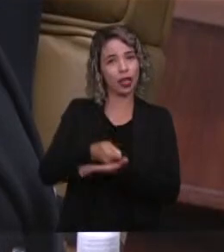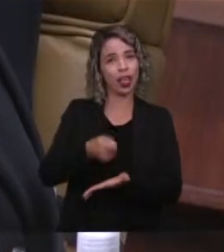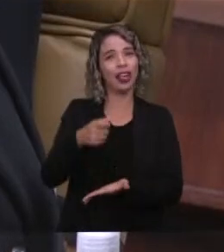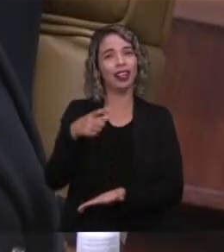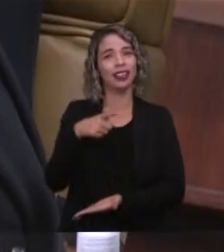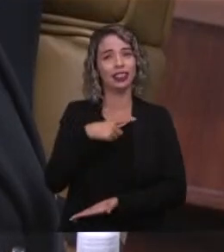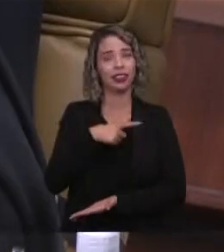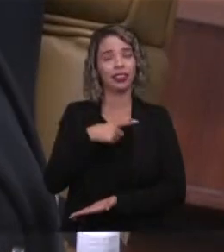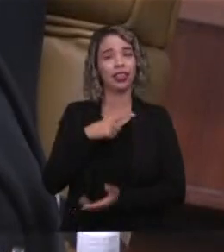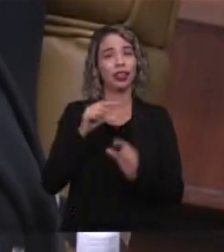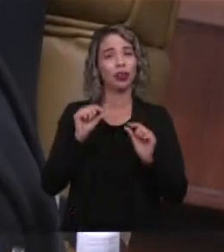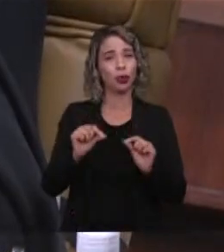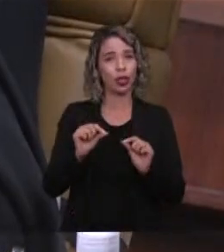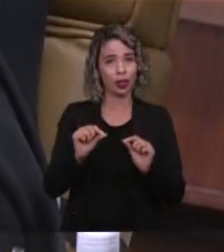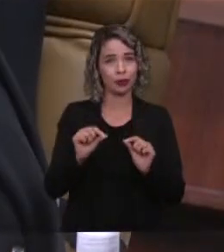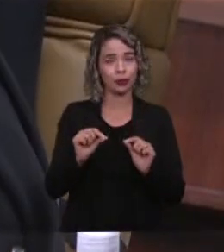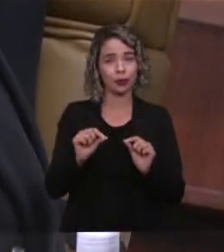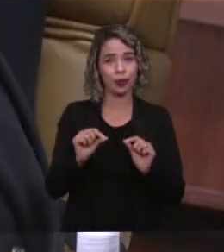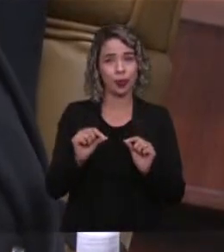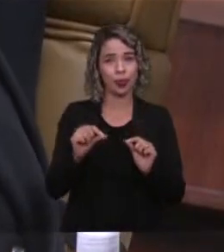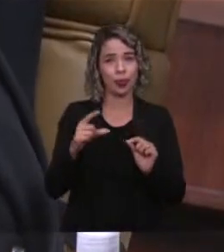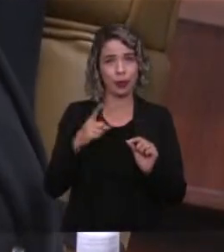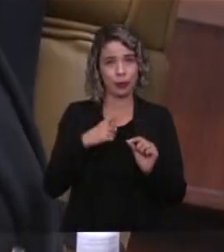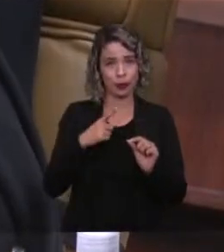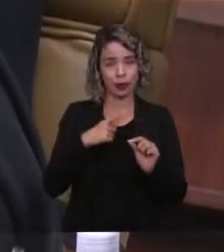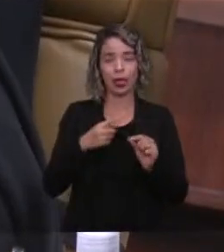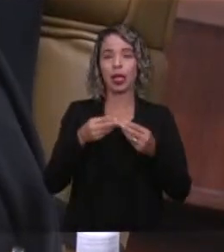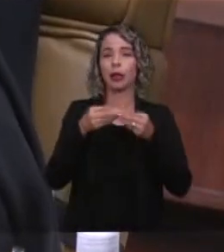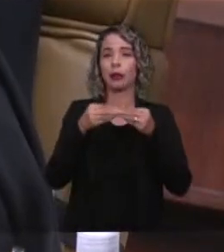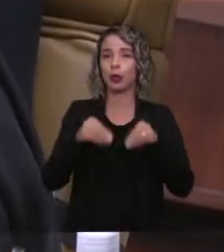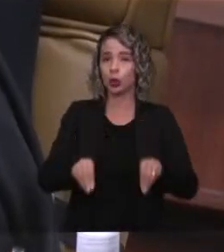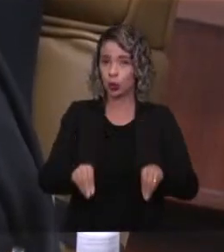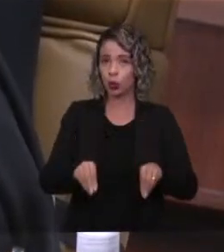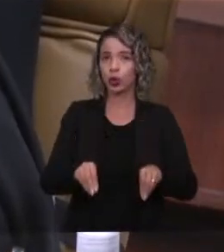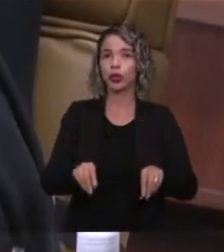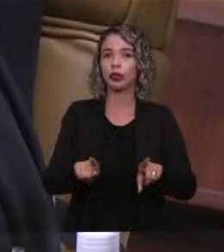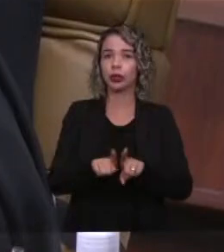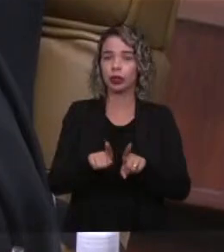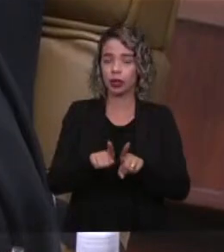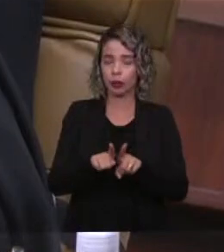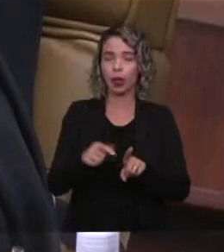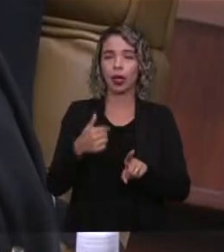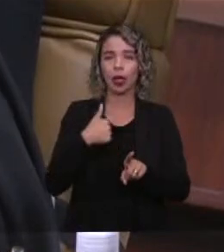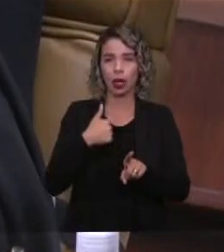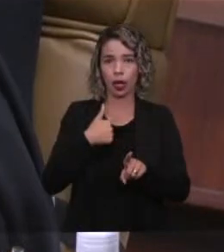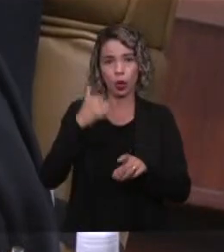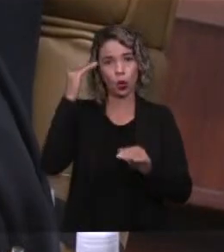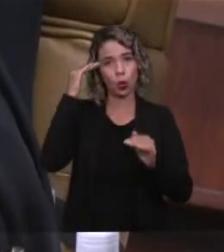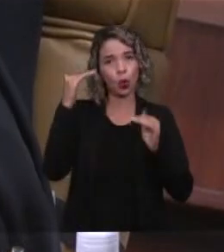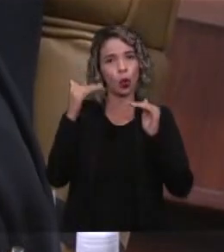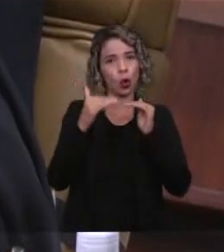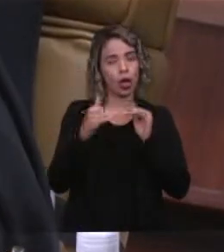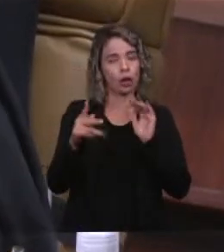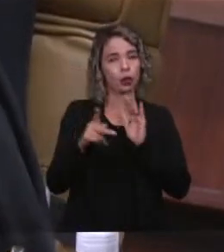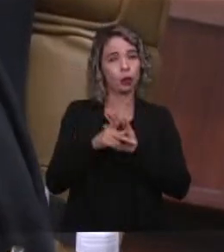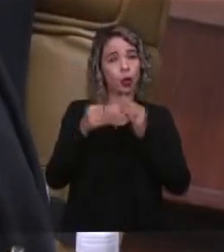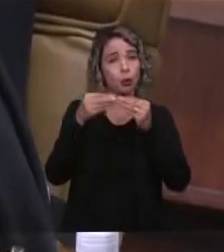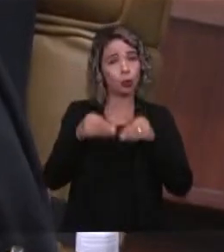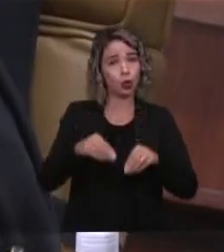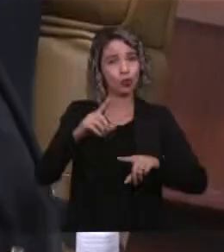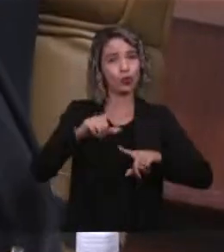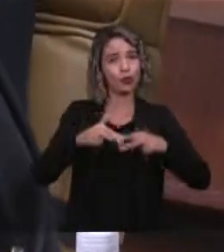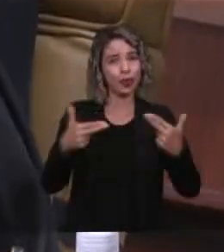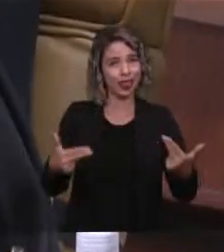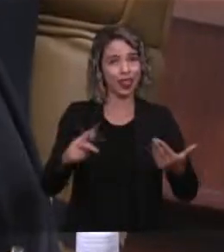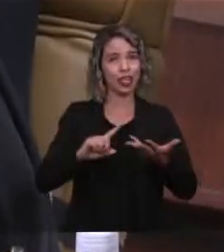indenizar, e adianta a questão do dano, e no ponto acompanho do dano, no tocante ao dano material,